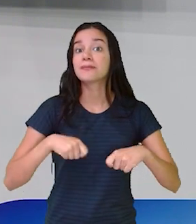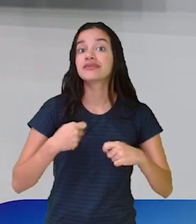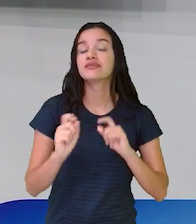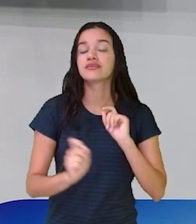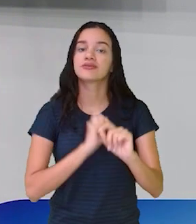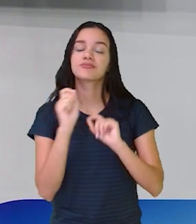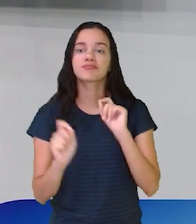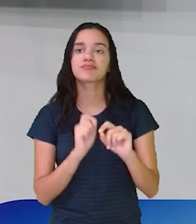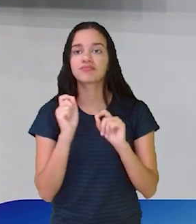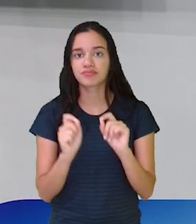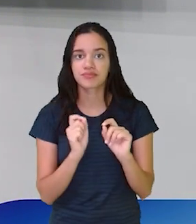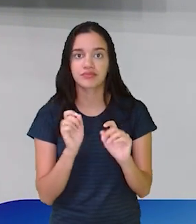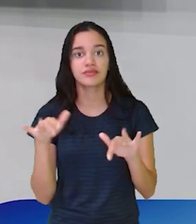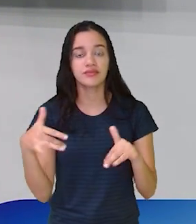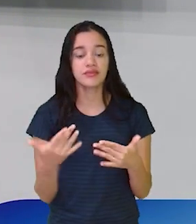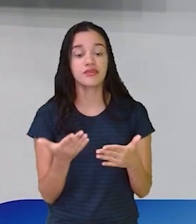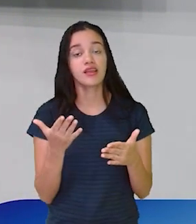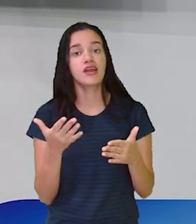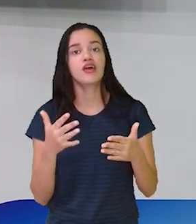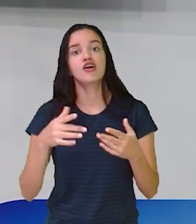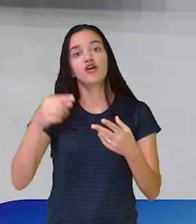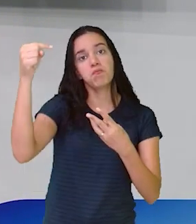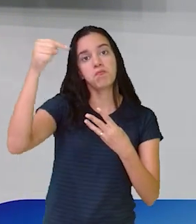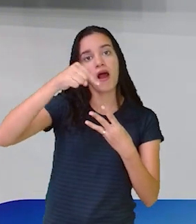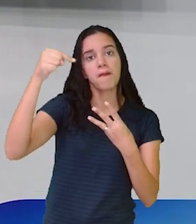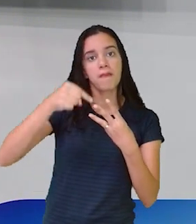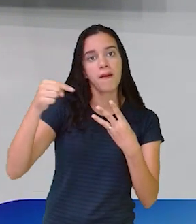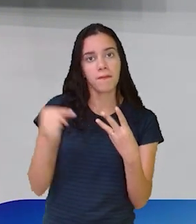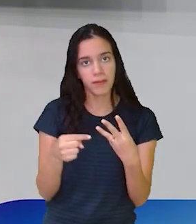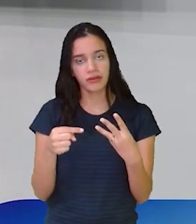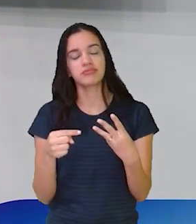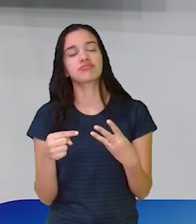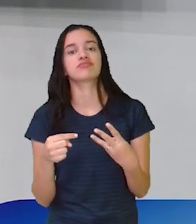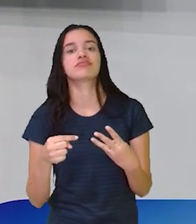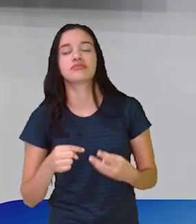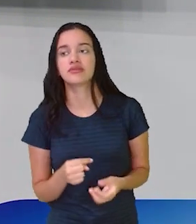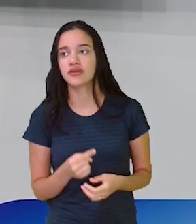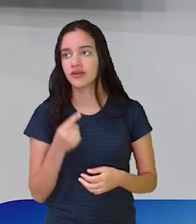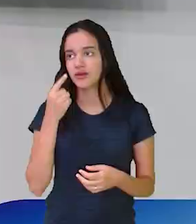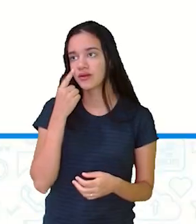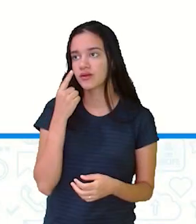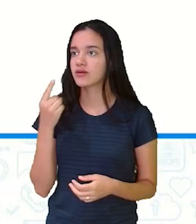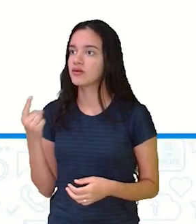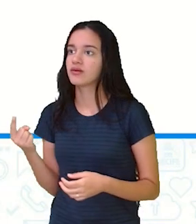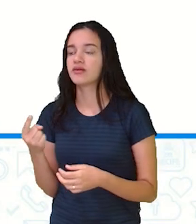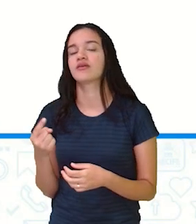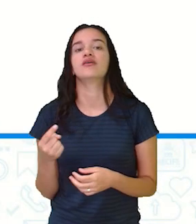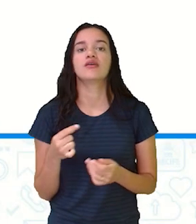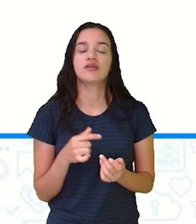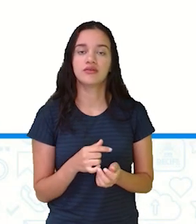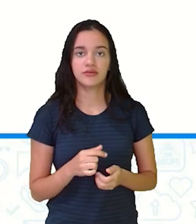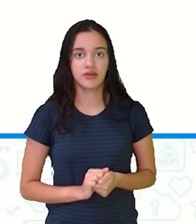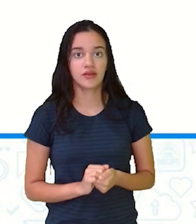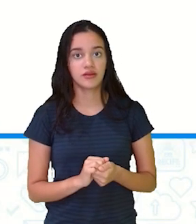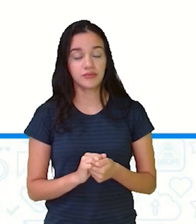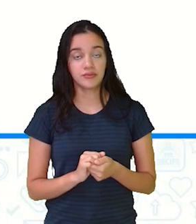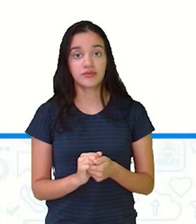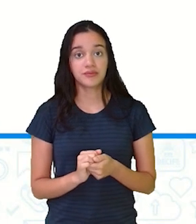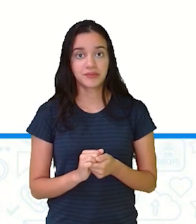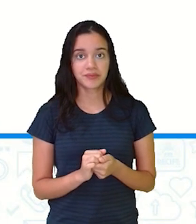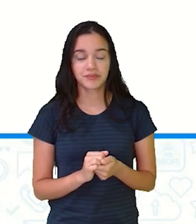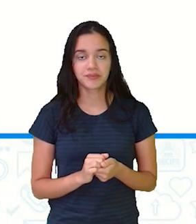dimensões que formam um volume, comprimento, altura e largura. Ó. Metro, metro,